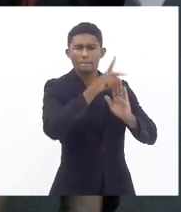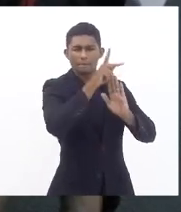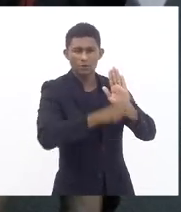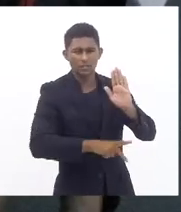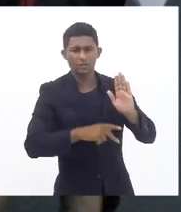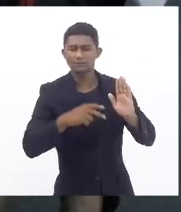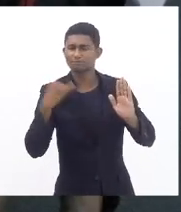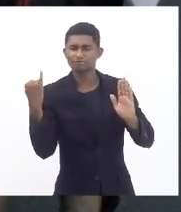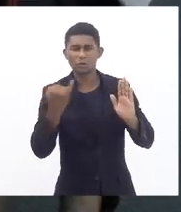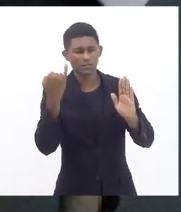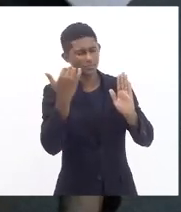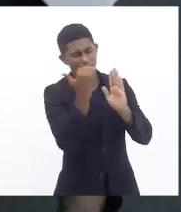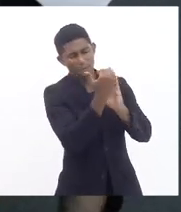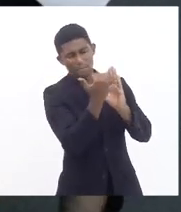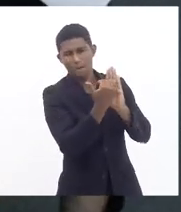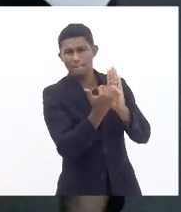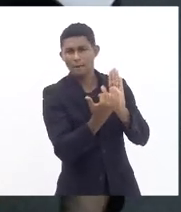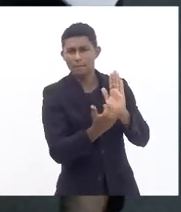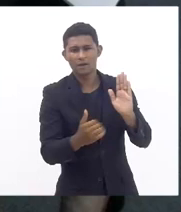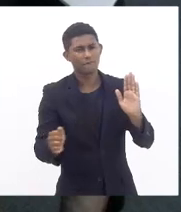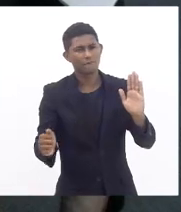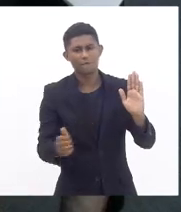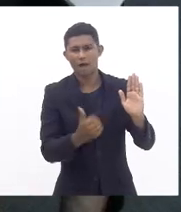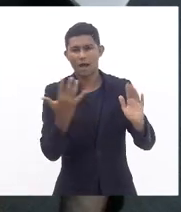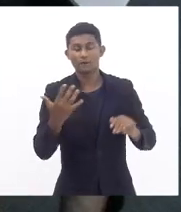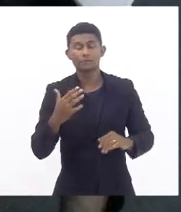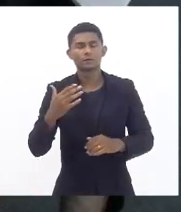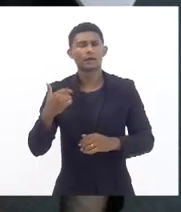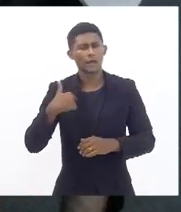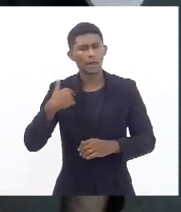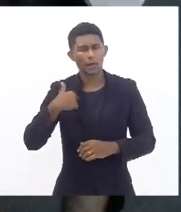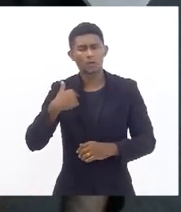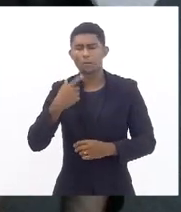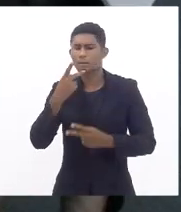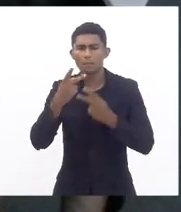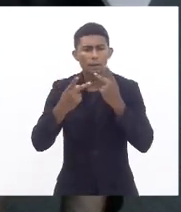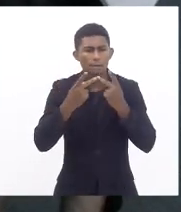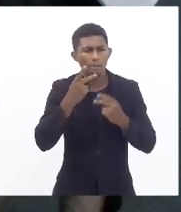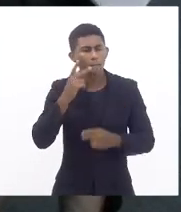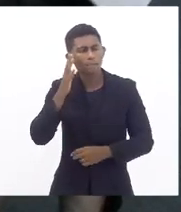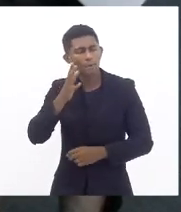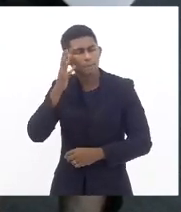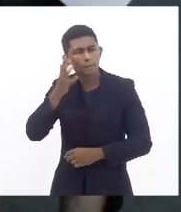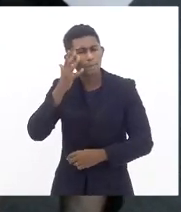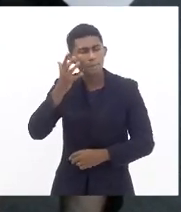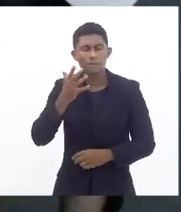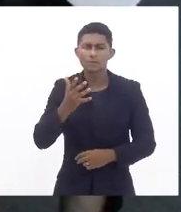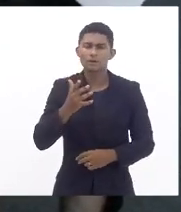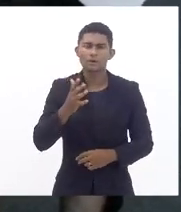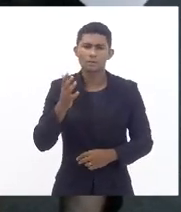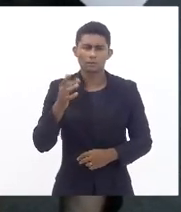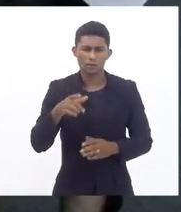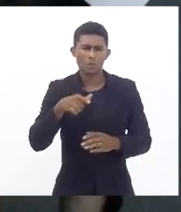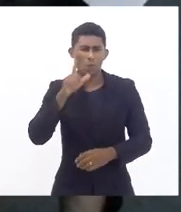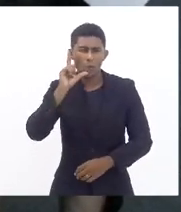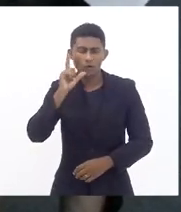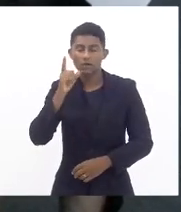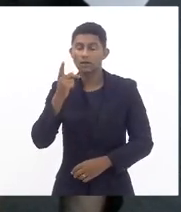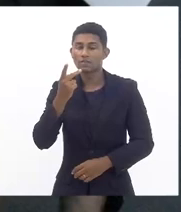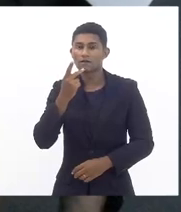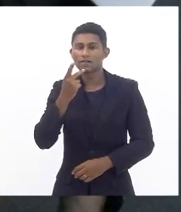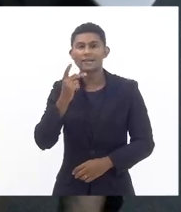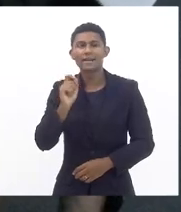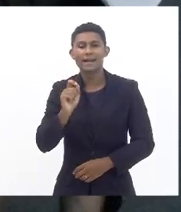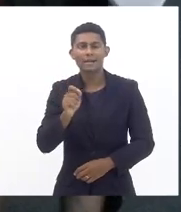na pauta. E eu, quando fiz a minha manifestação, fiz menção também à escritora